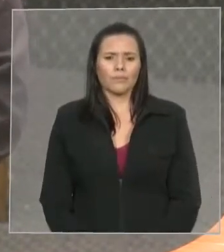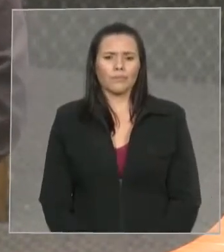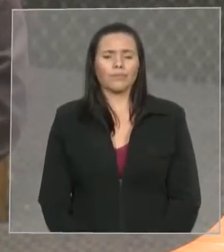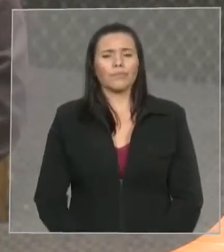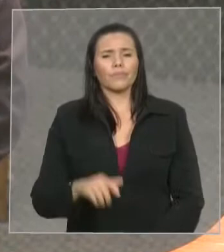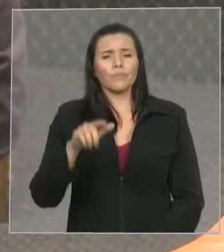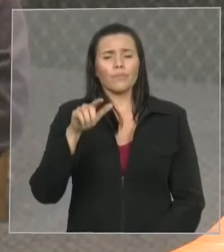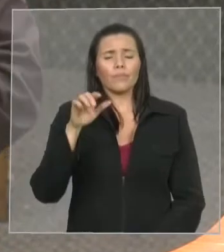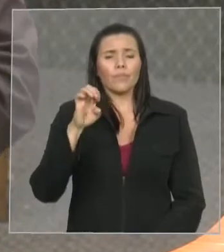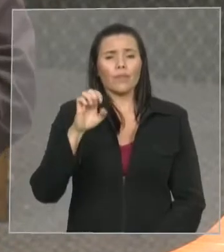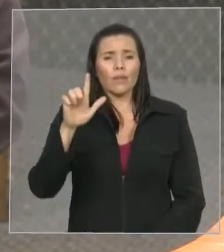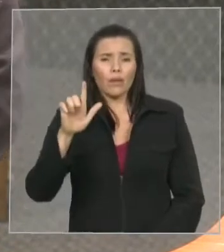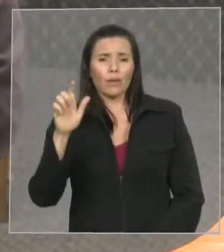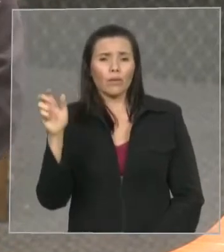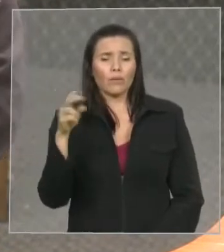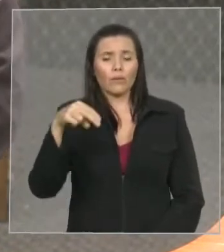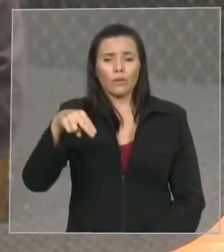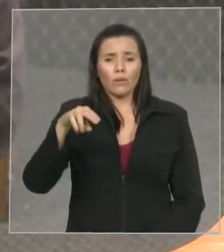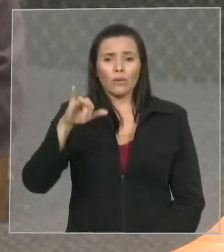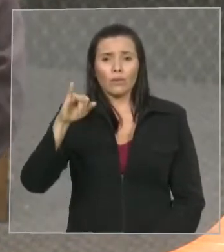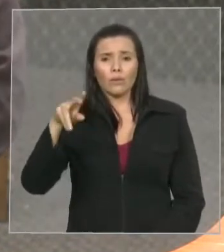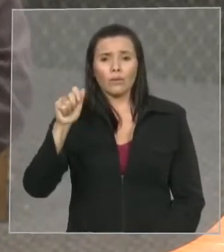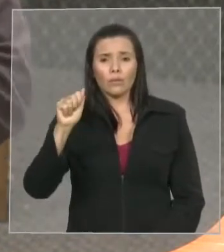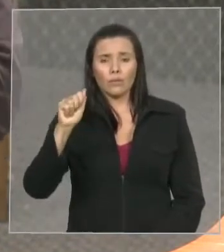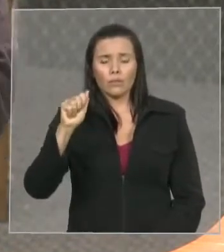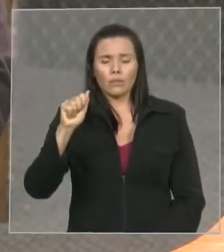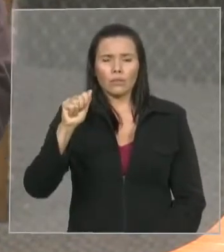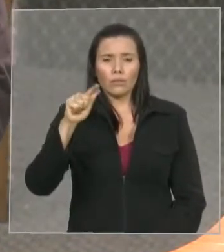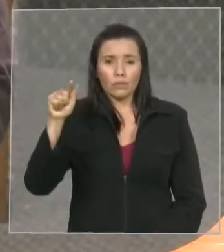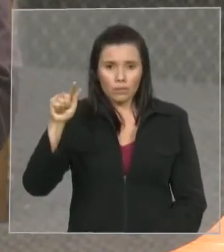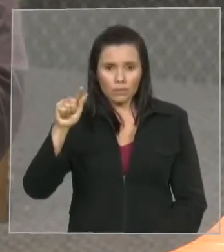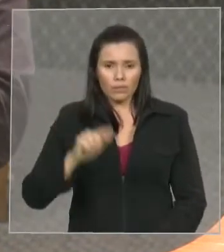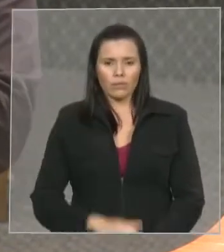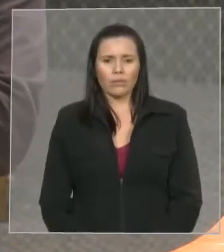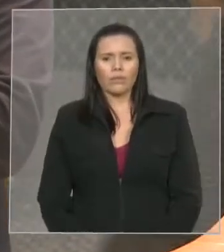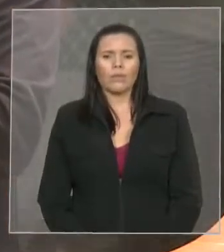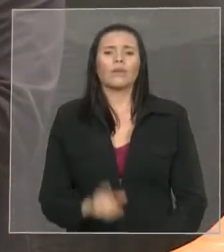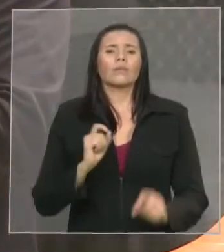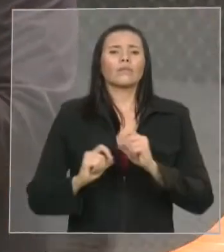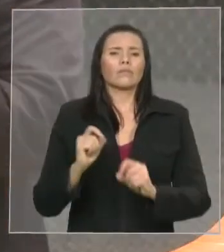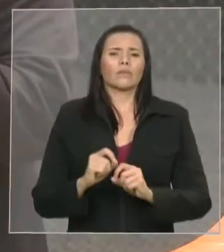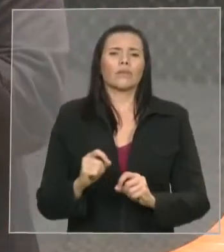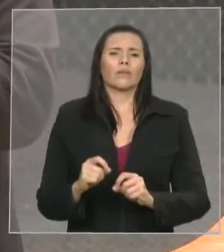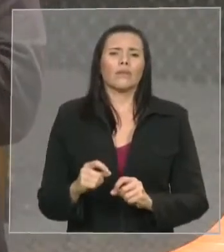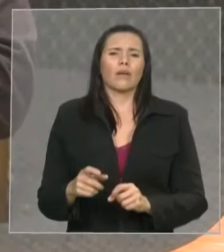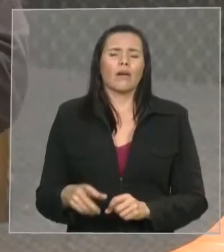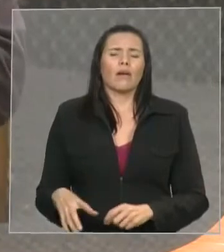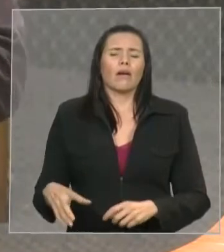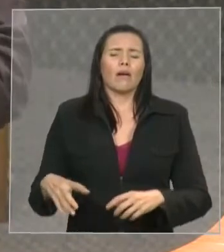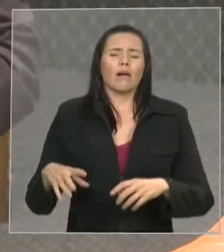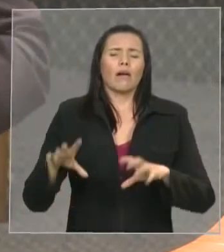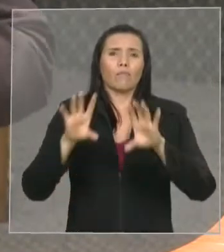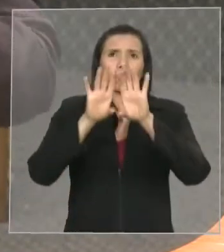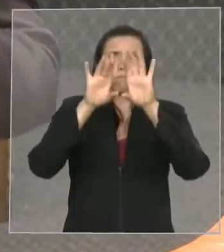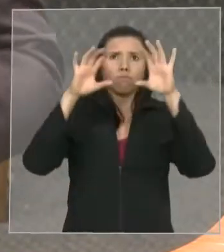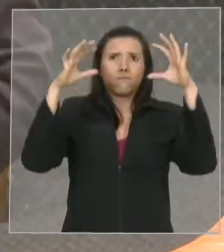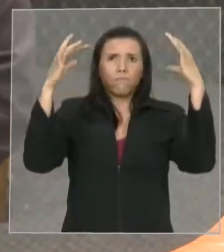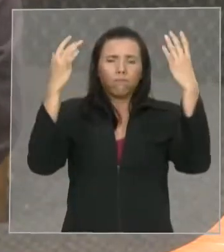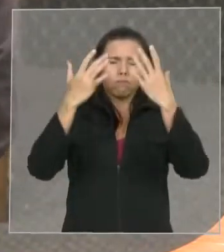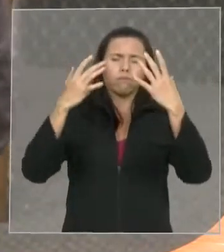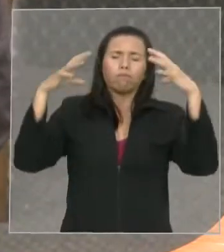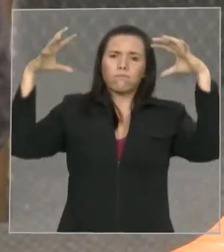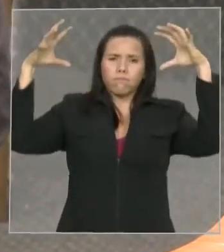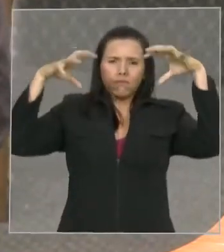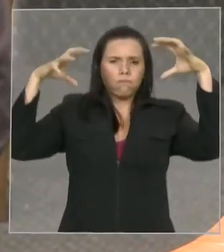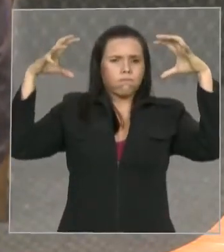grandes densidades de águas que vem caindo em todo o estado do Maranhão. E lá, senhor presidente, nós estivemos em